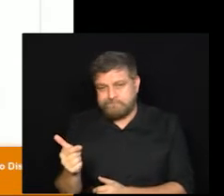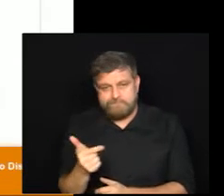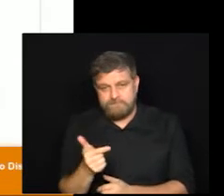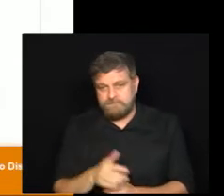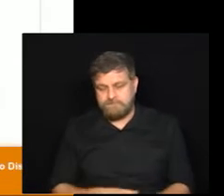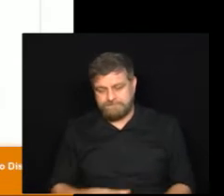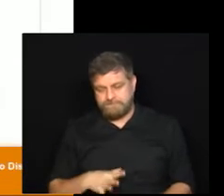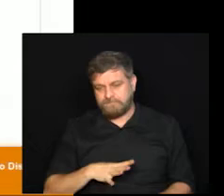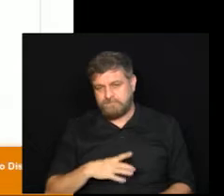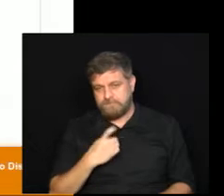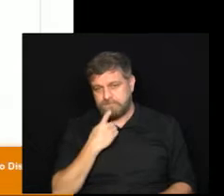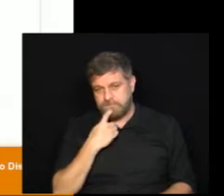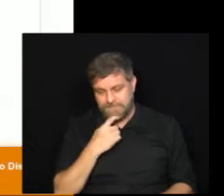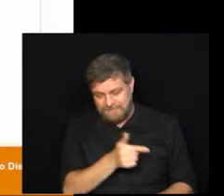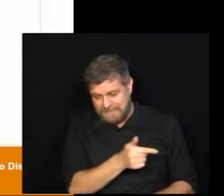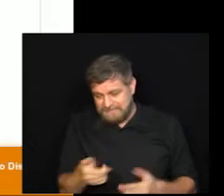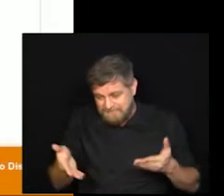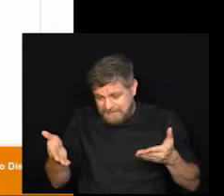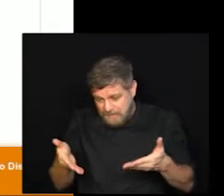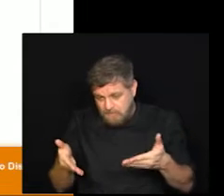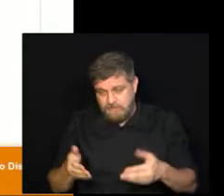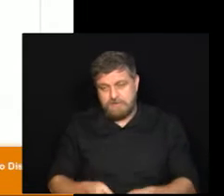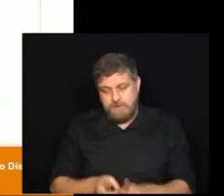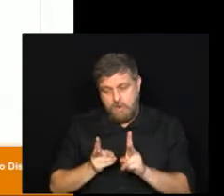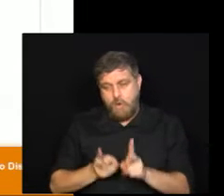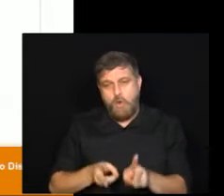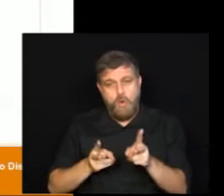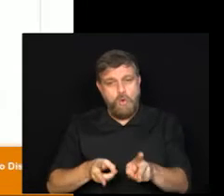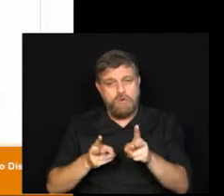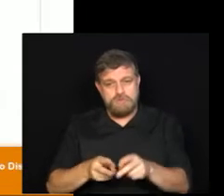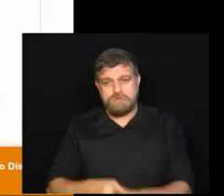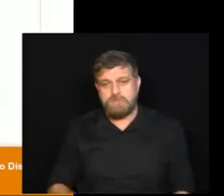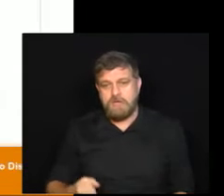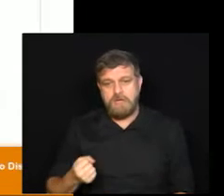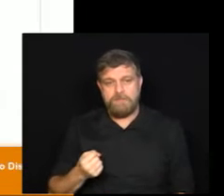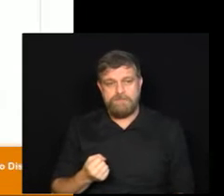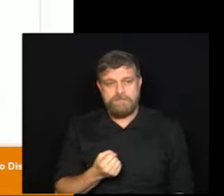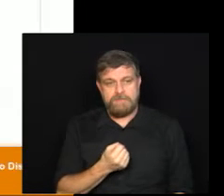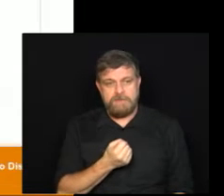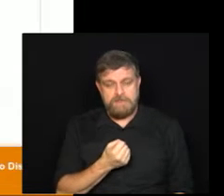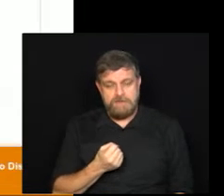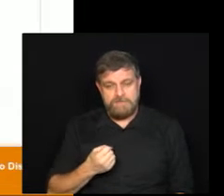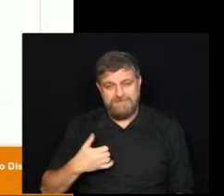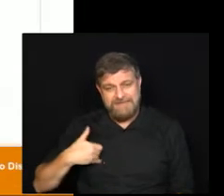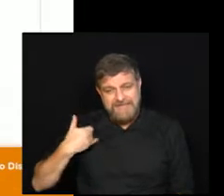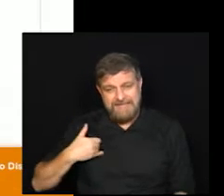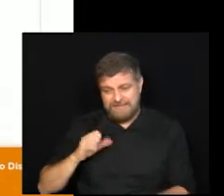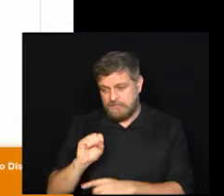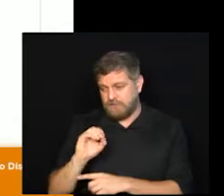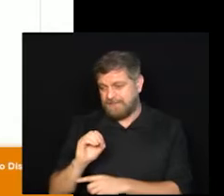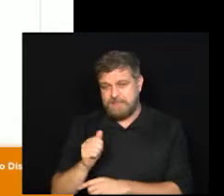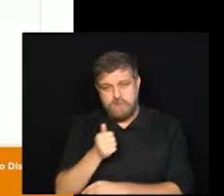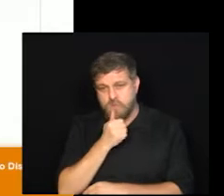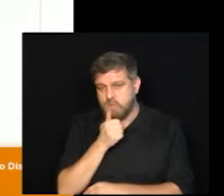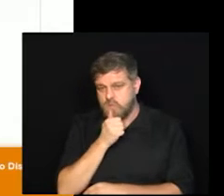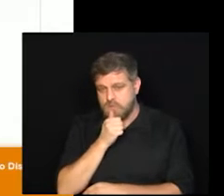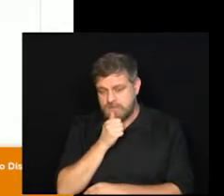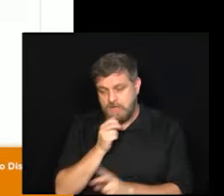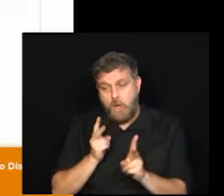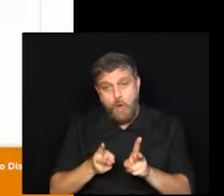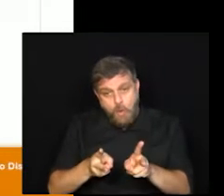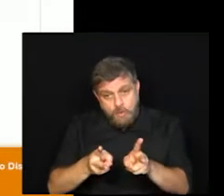o município nesta semana. Então, ainda não ampliamos para a faixa dos 80 anos.